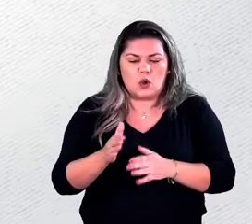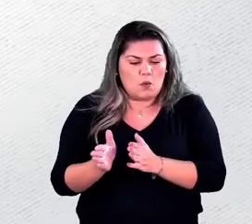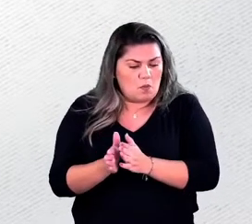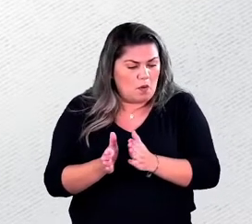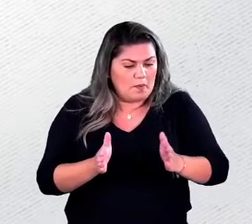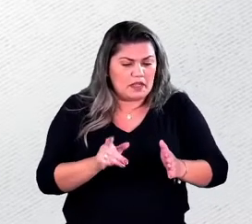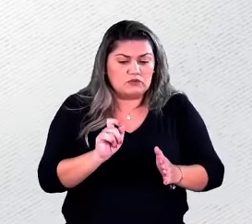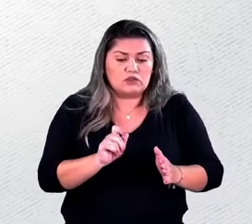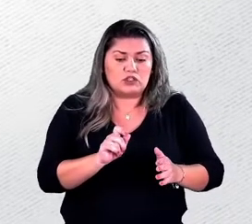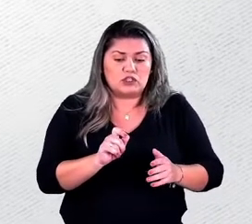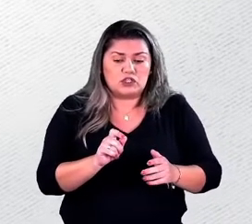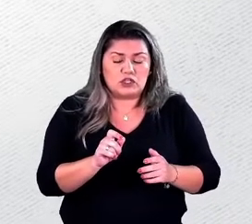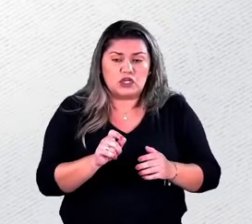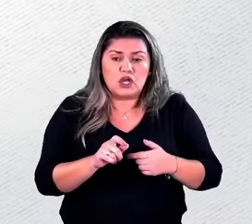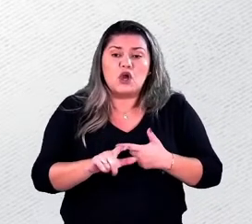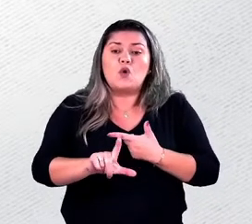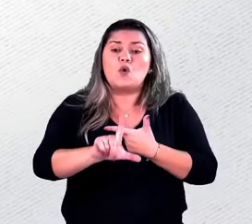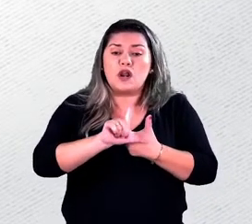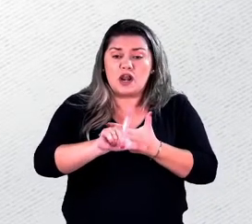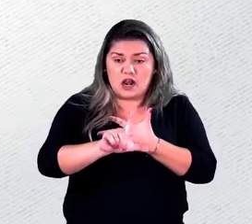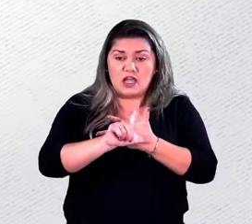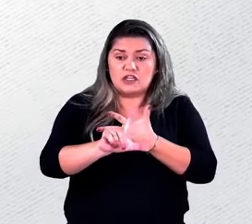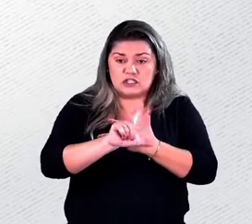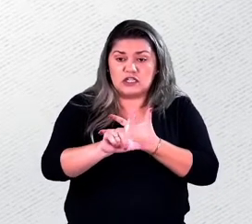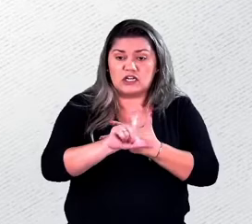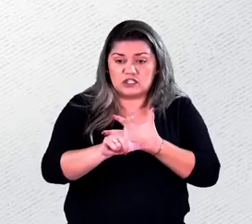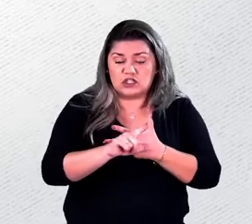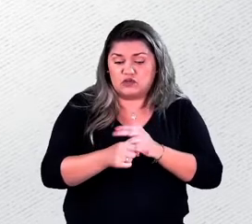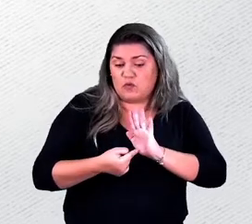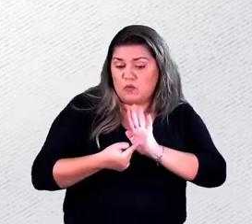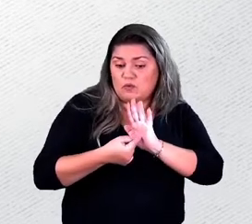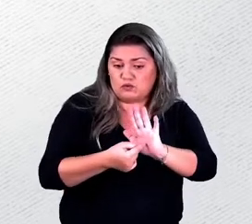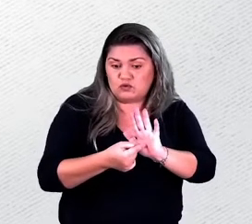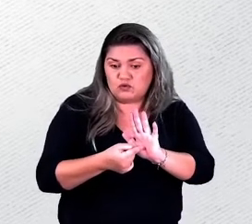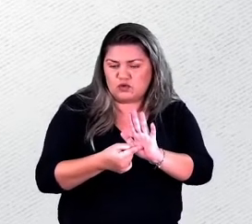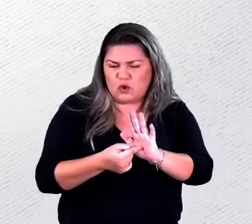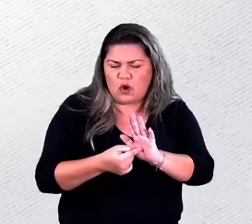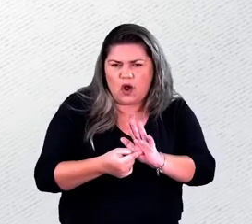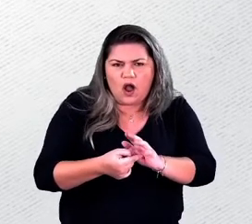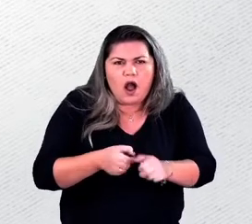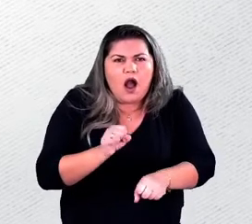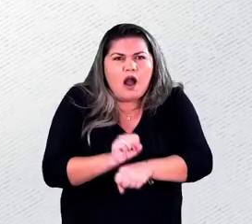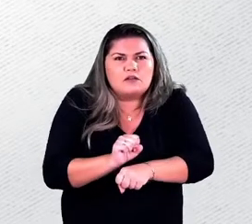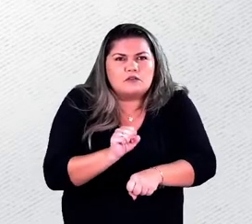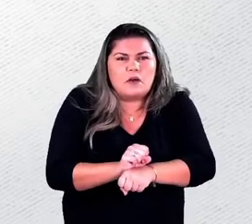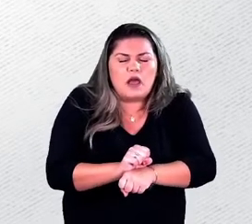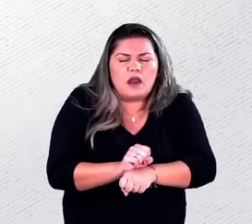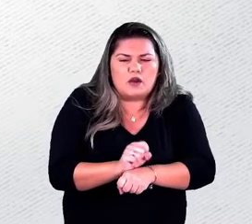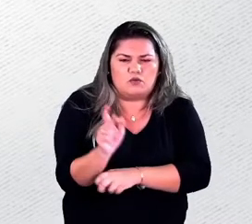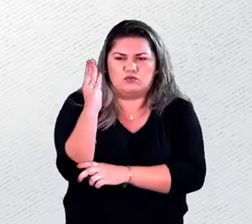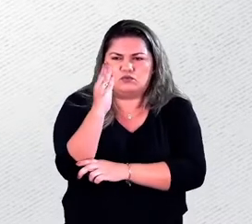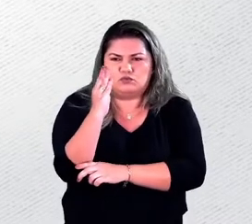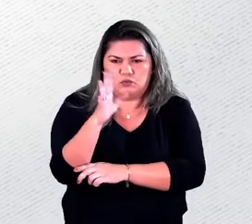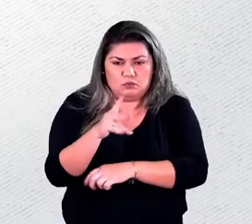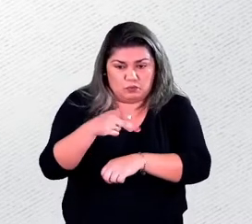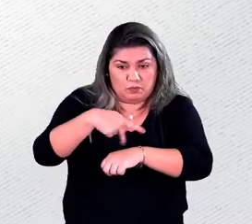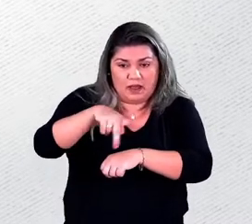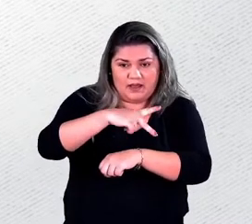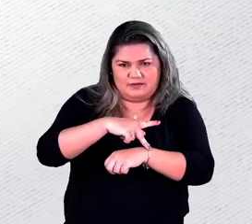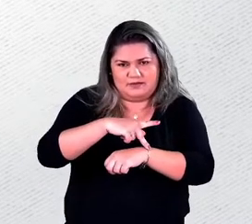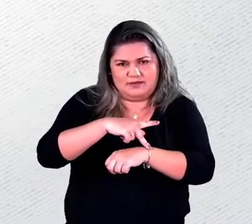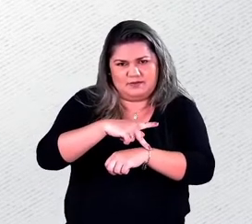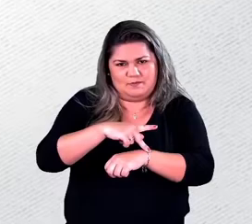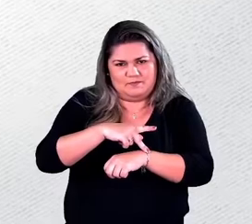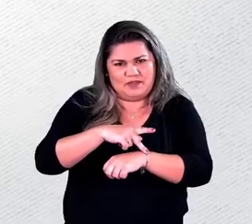legislativo é respondeu aos anseios é do país é claro que é essa reforma ela não